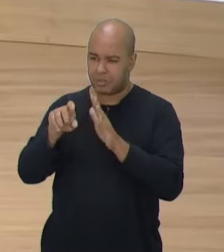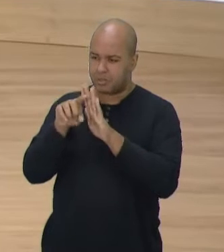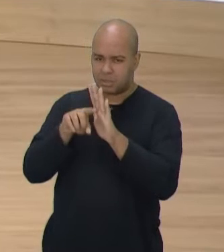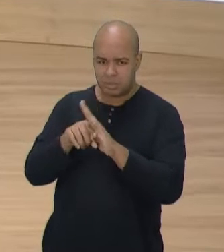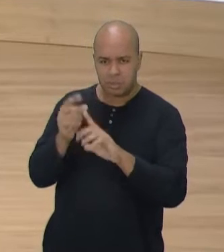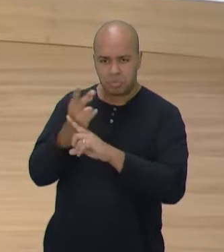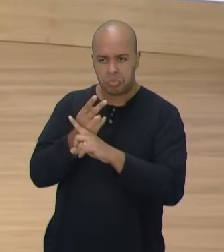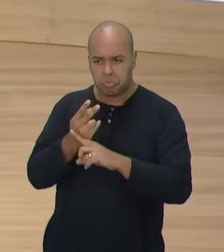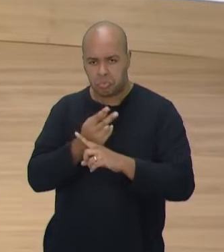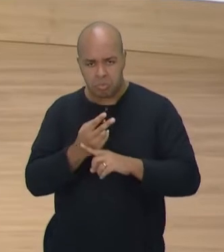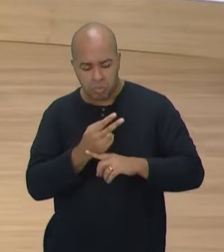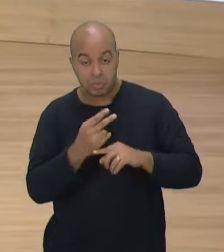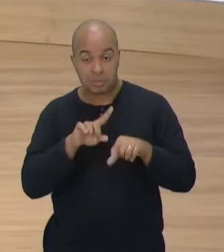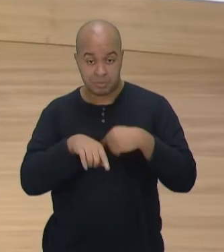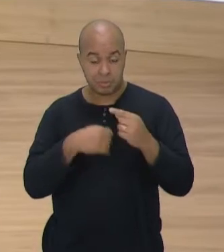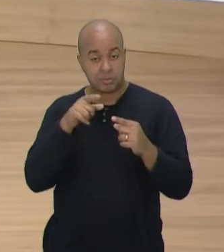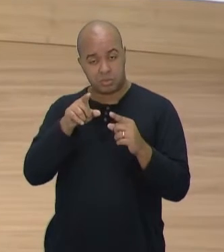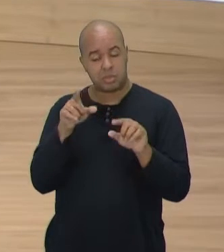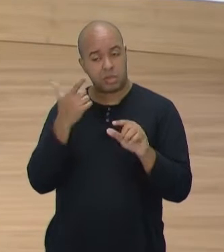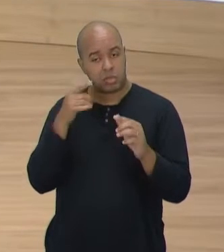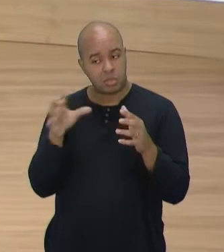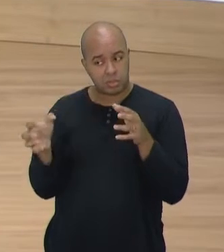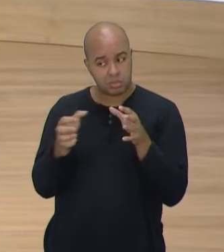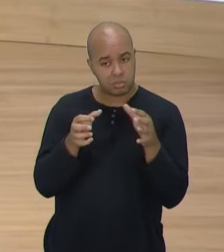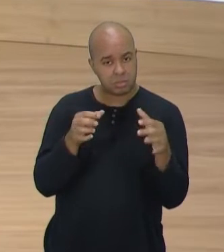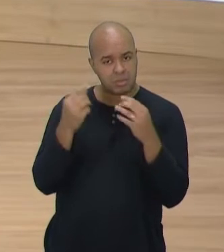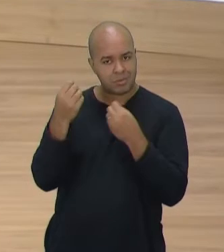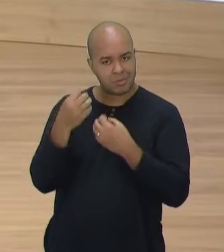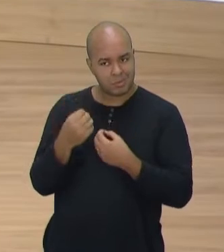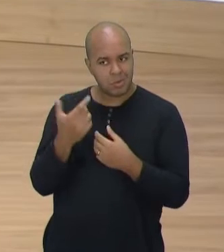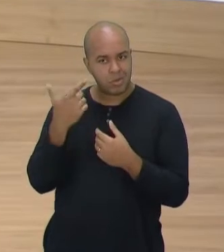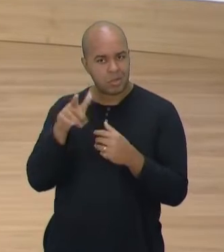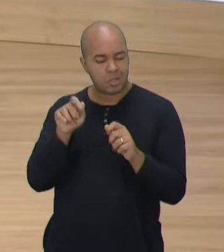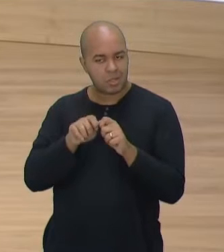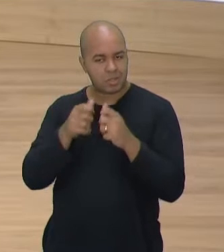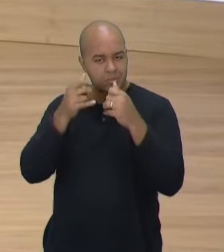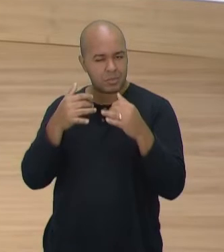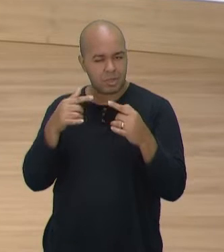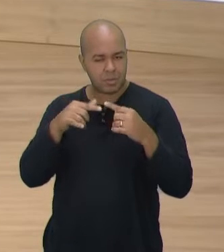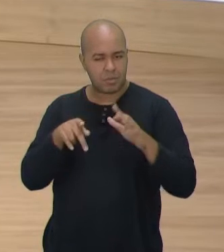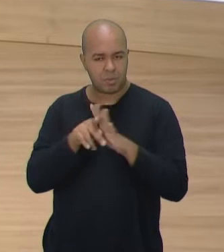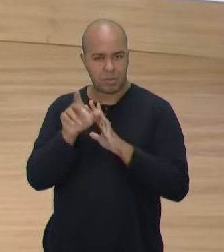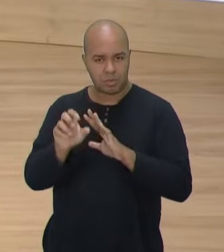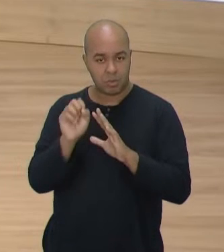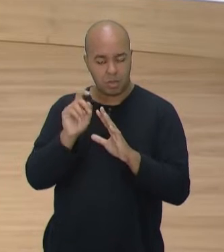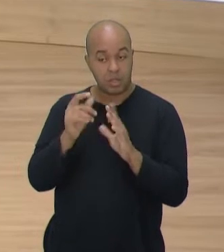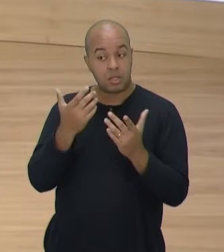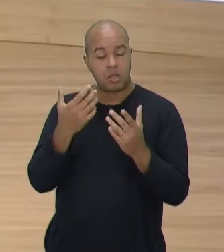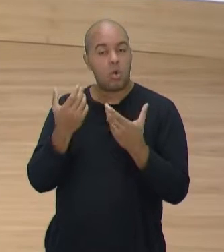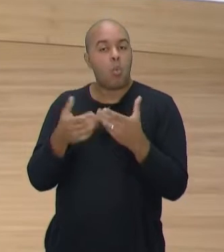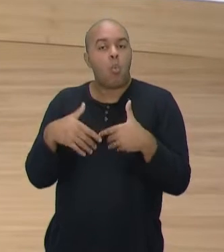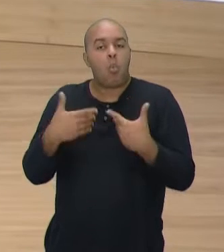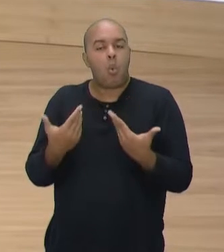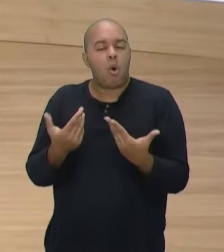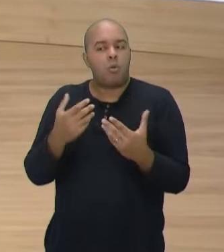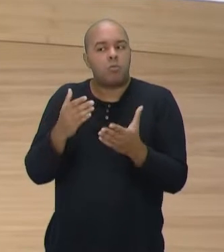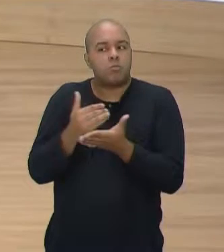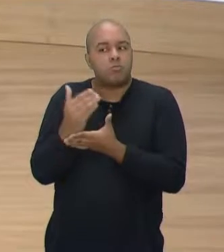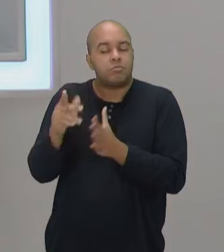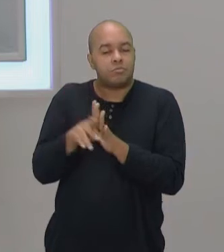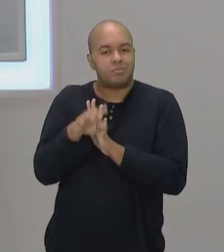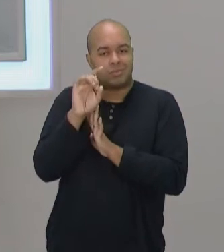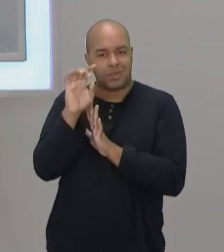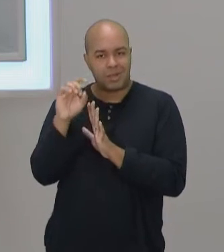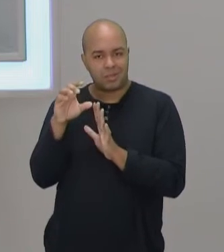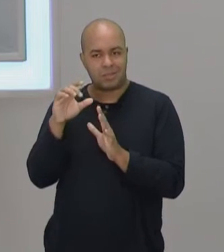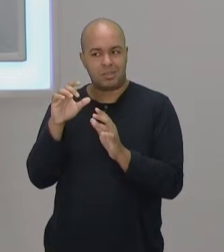pesquisa bibliográfica e você então vai reunir esses dados que falam a respeito disso, Qual que é a origem de cada